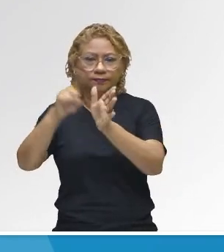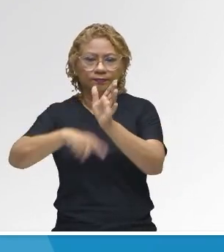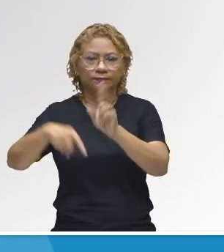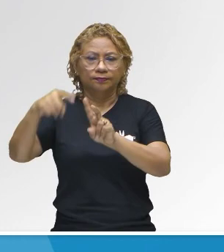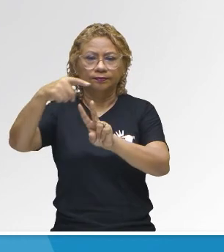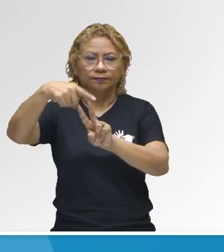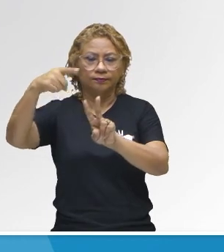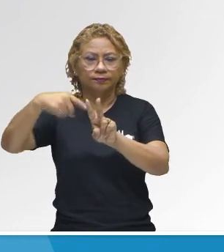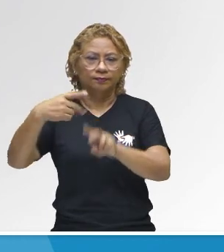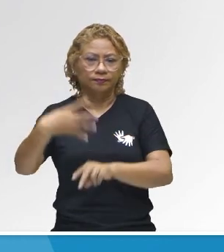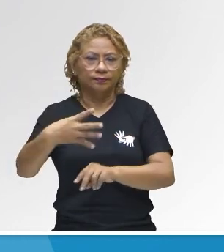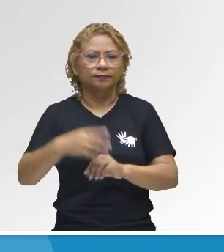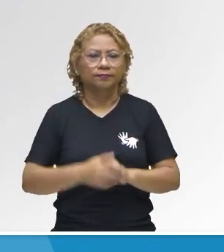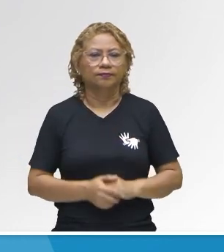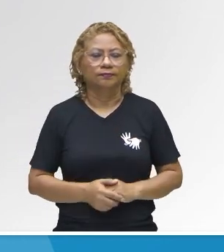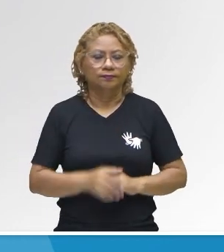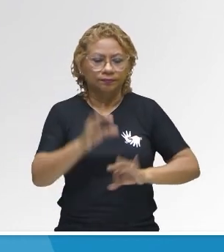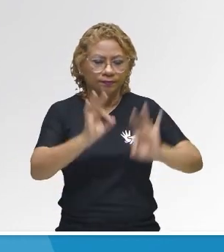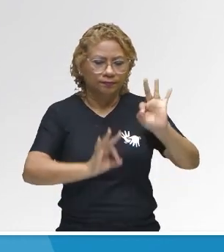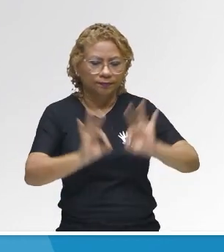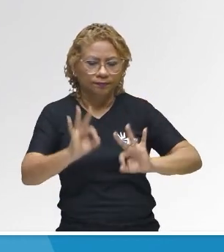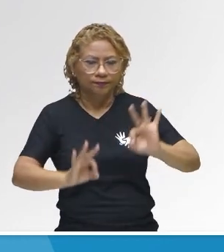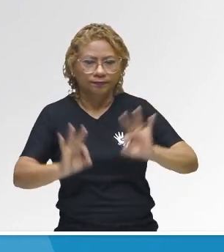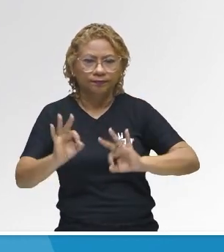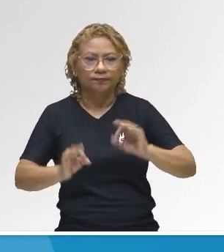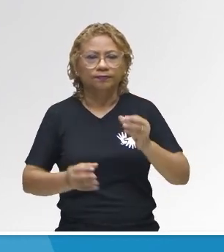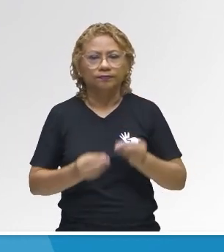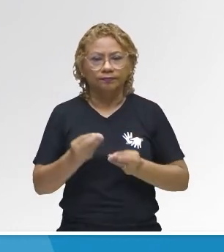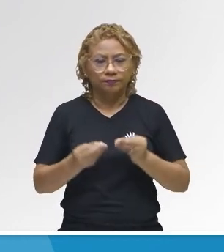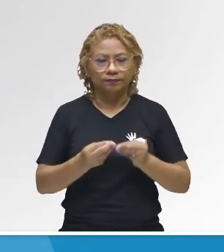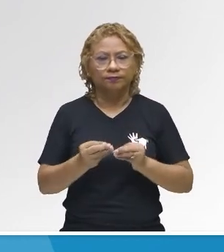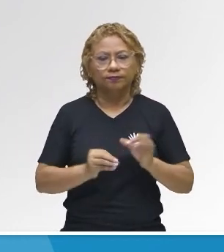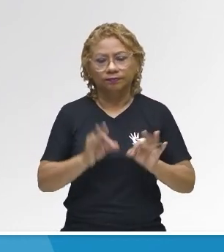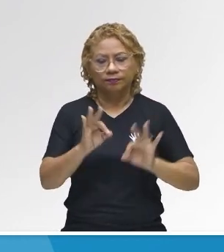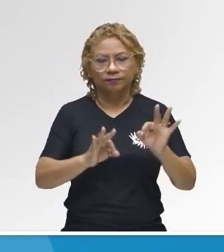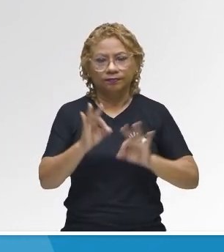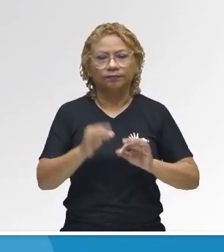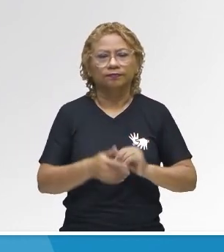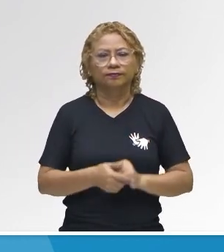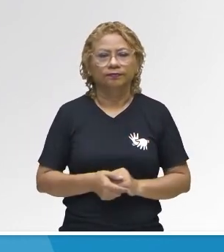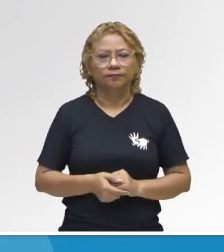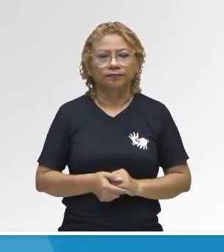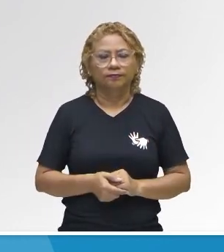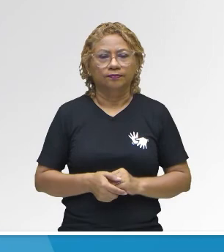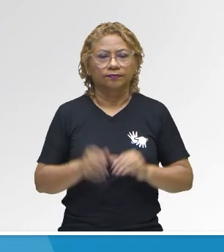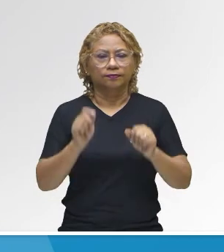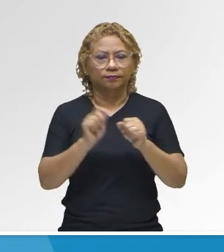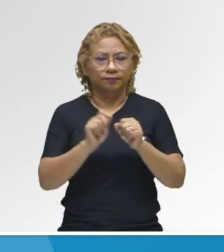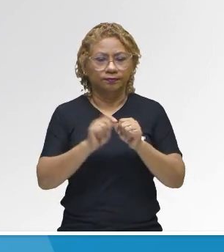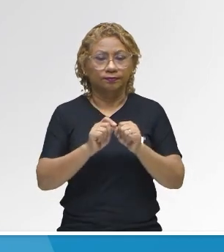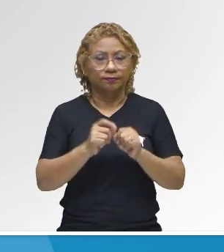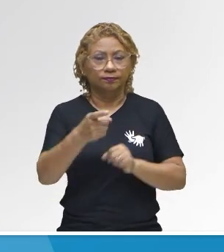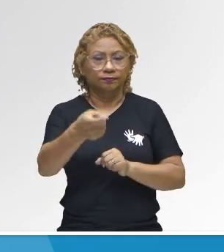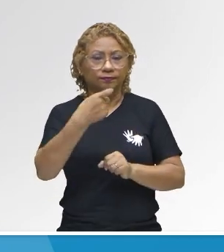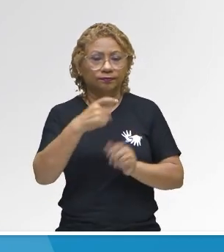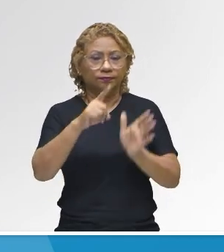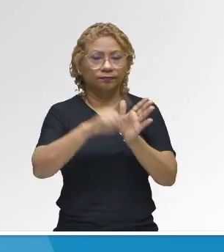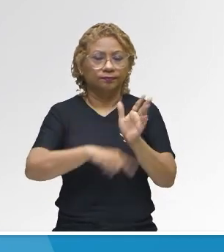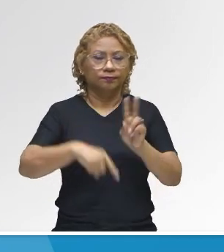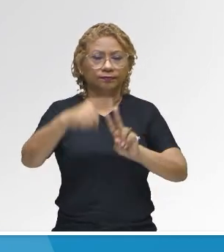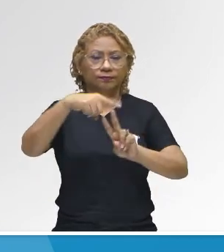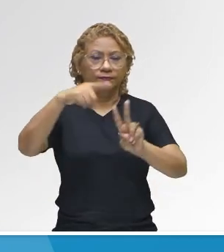a gente vai fazer de forma semelhante ao exemplo anterior. A gente vai pegar o x menos π sobre 4